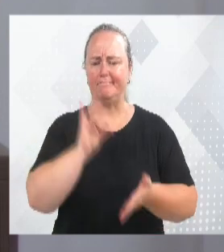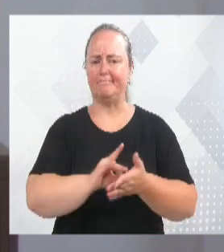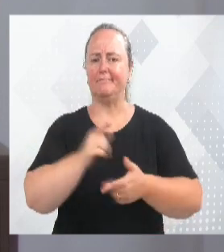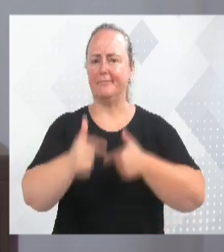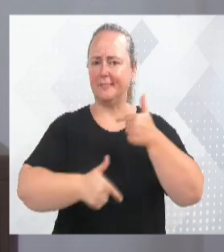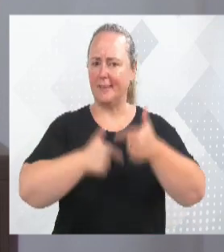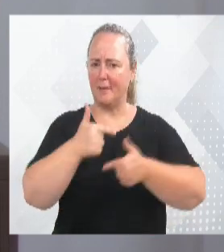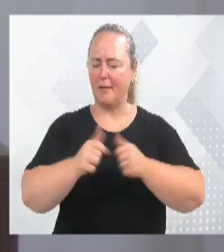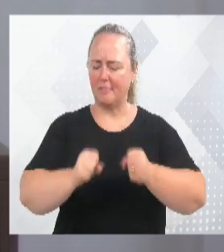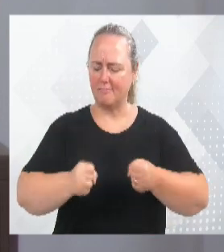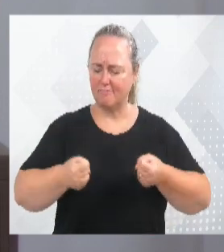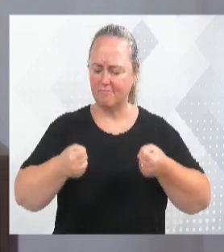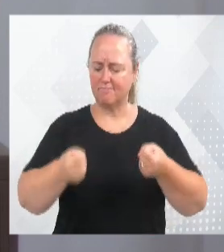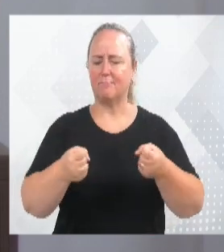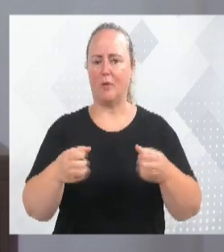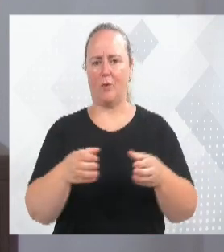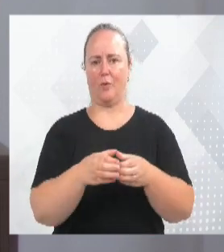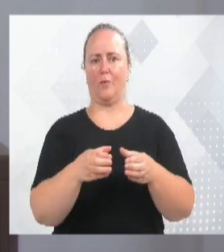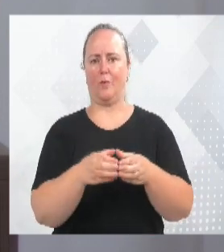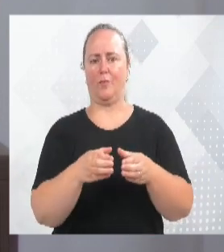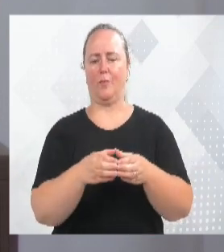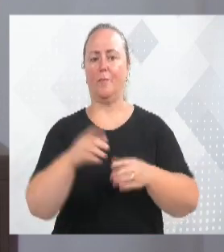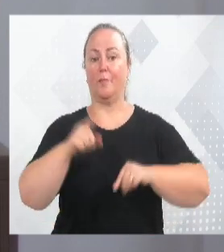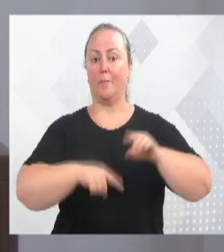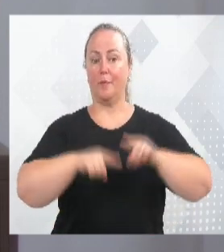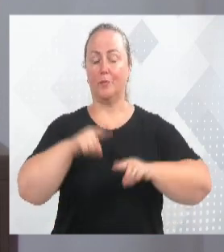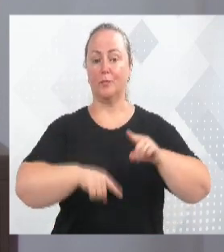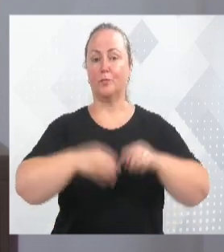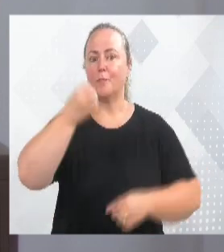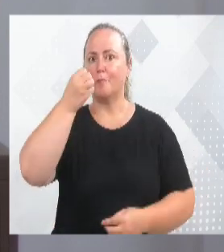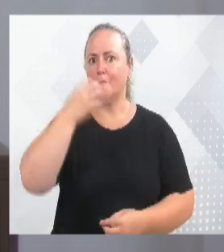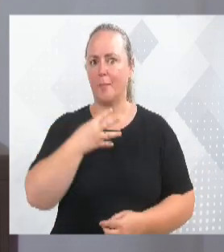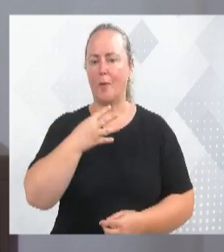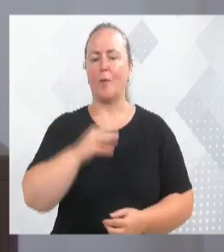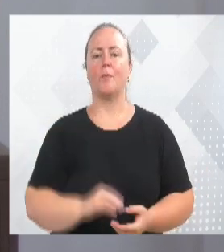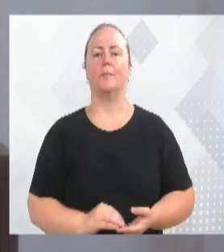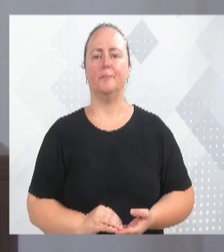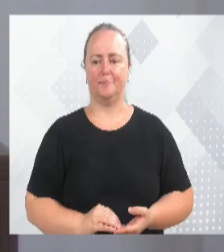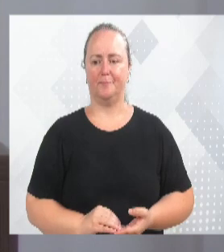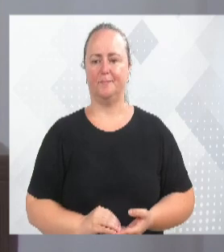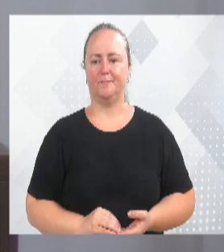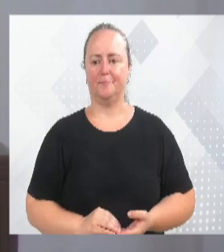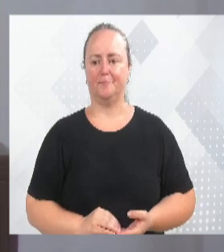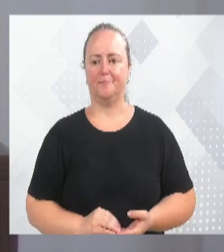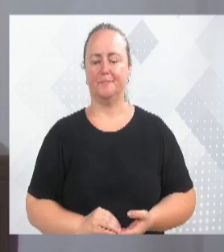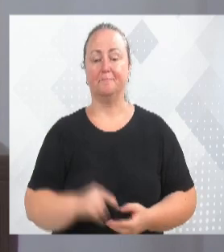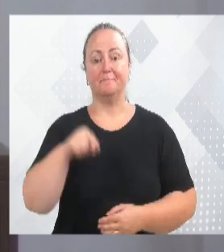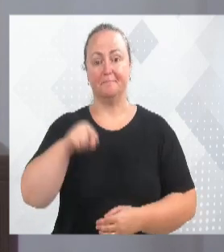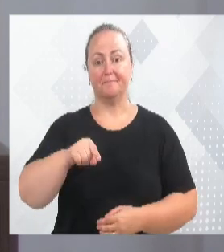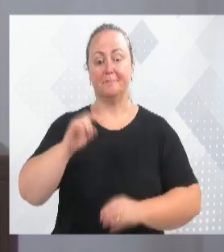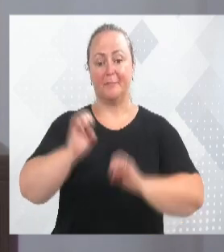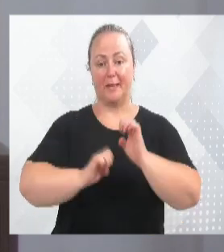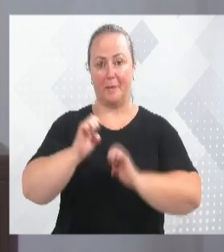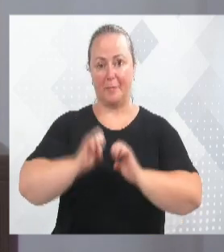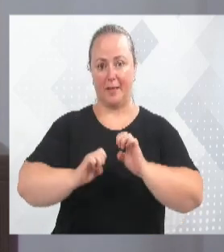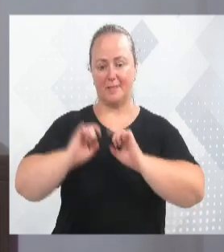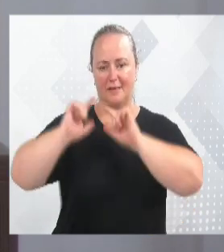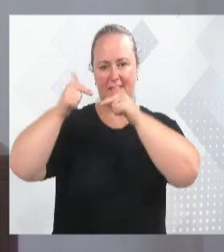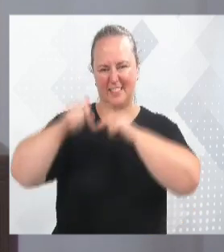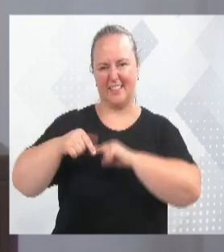dedicação dos bons produtos. E nessa retomada da tradicional empresa sediada na Vila,